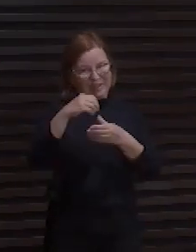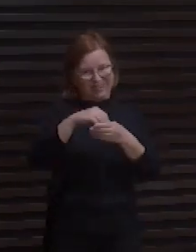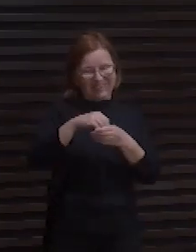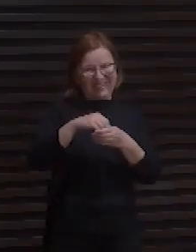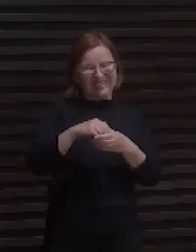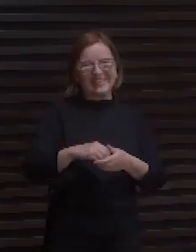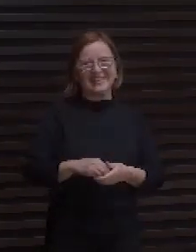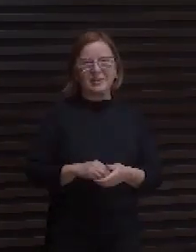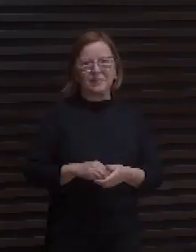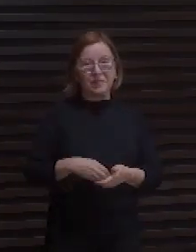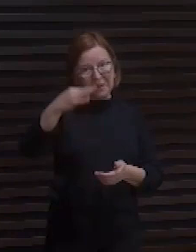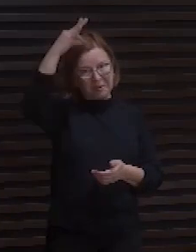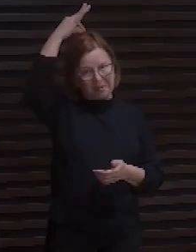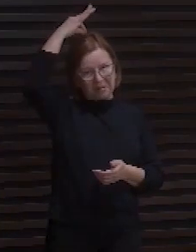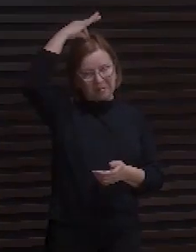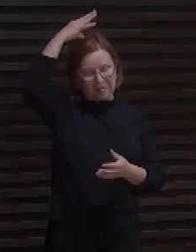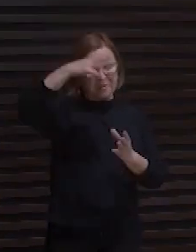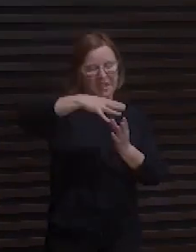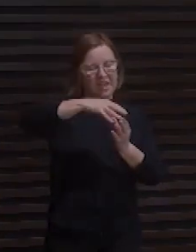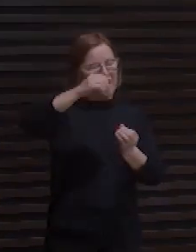espiritualmente, inclusive na sua alma.